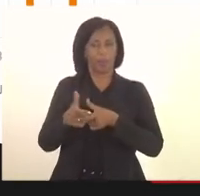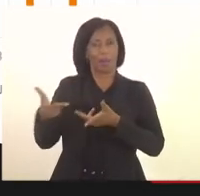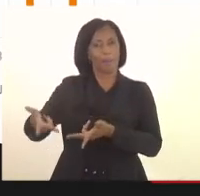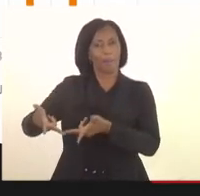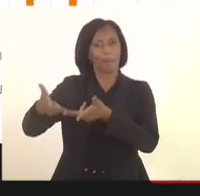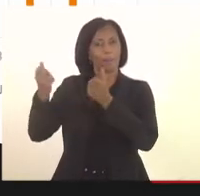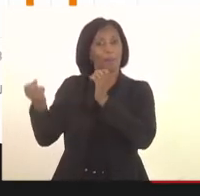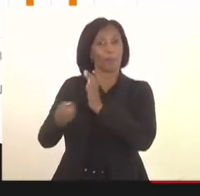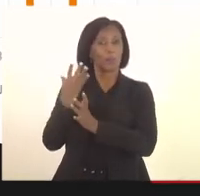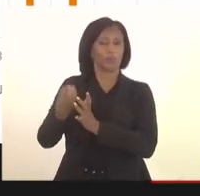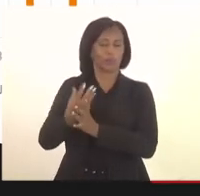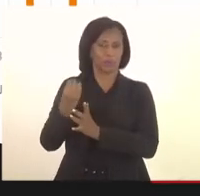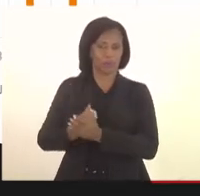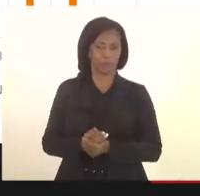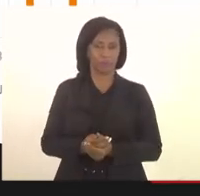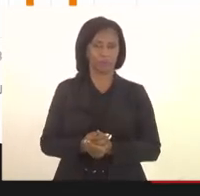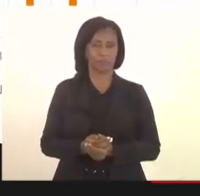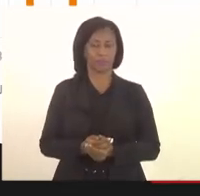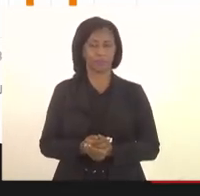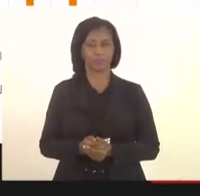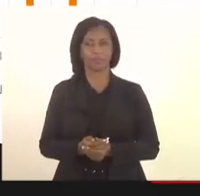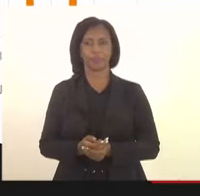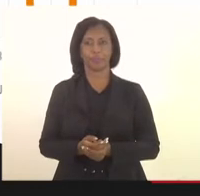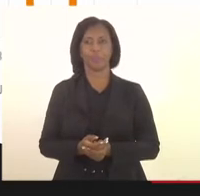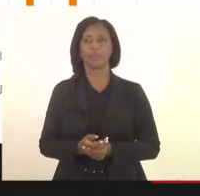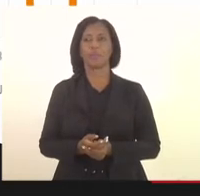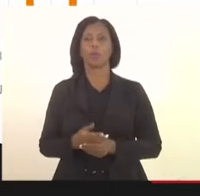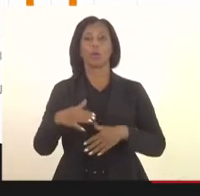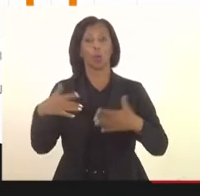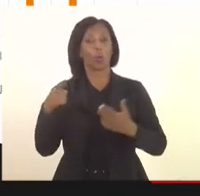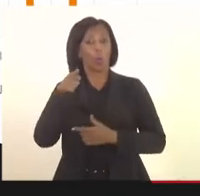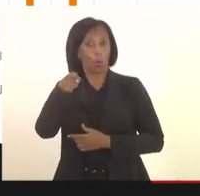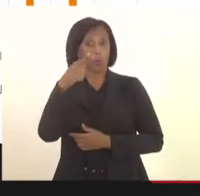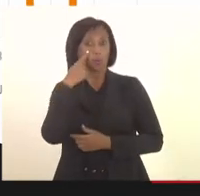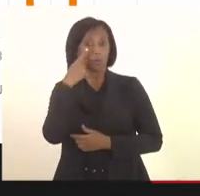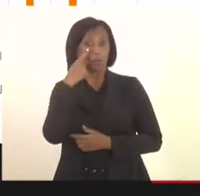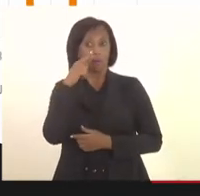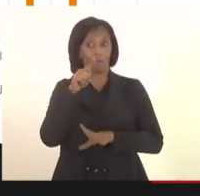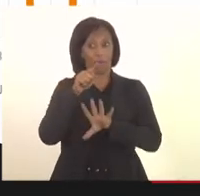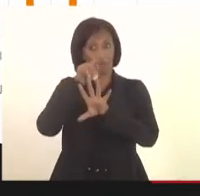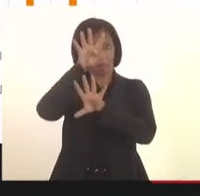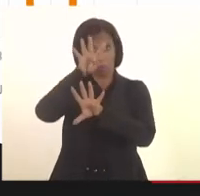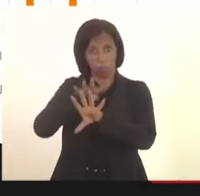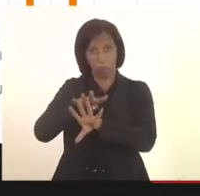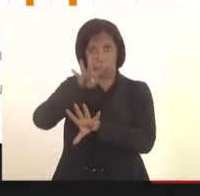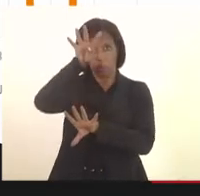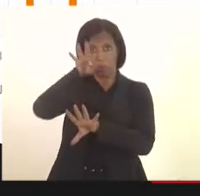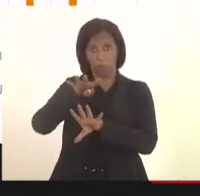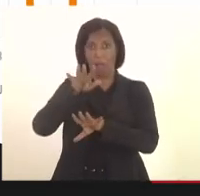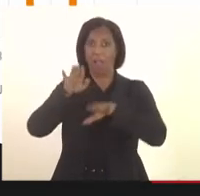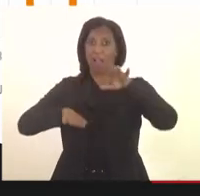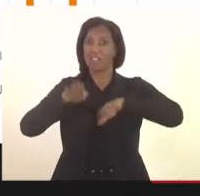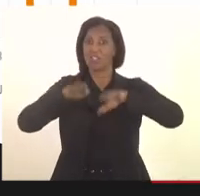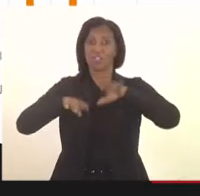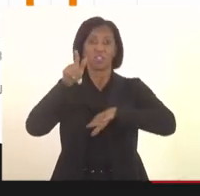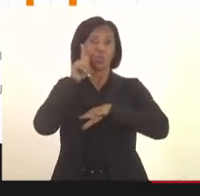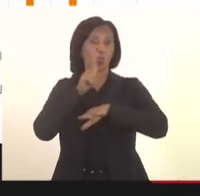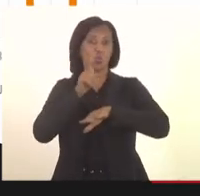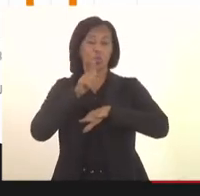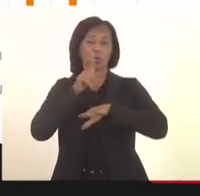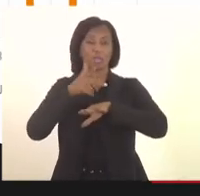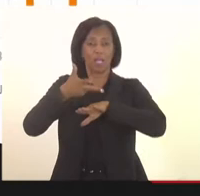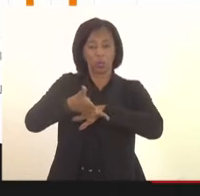produção. Com isso, como vocês vão ver no próximo slide, a gente nem sempre alcança em Albacora Leste o mínimo de